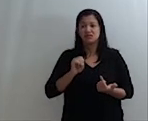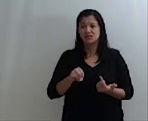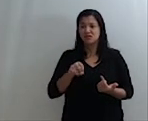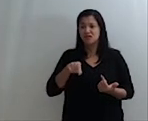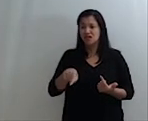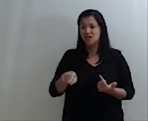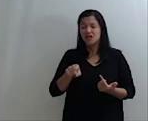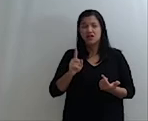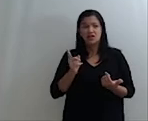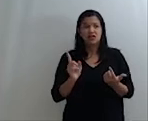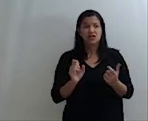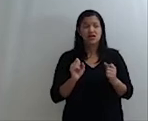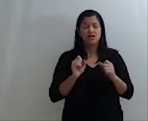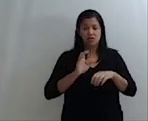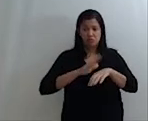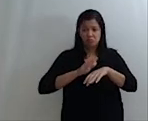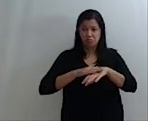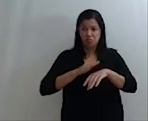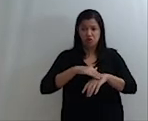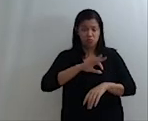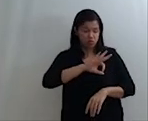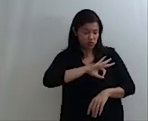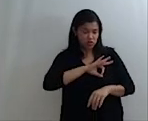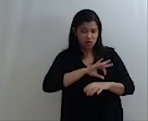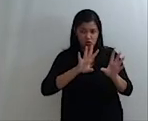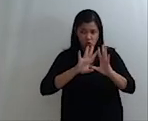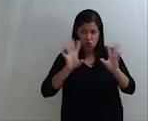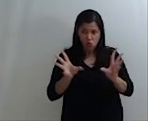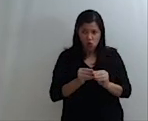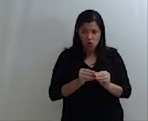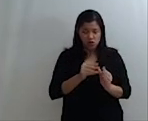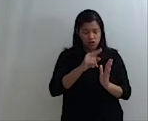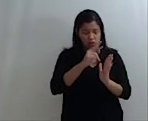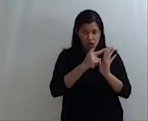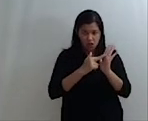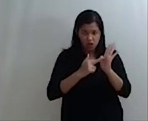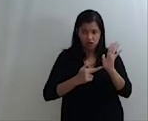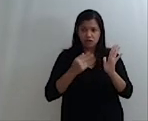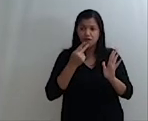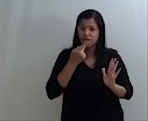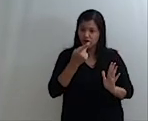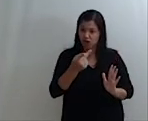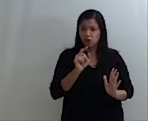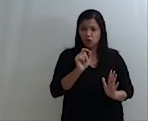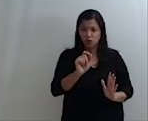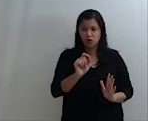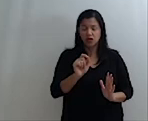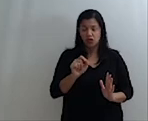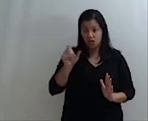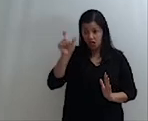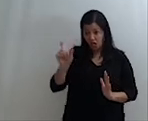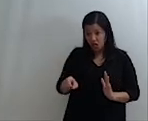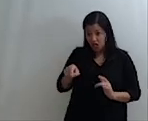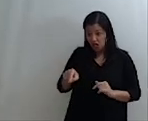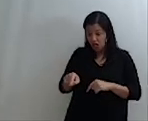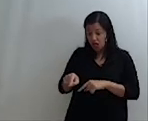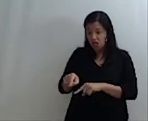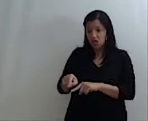Aliás o próprio policial que conclui o relatório do inquérito diz isso que em relação a ao paciente